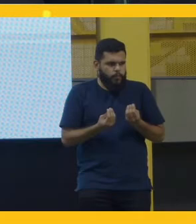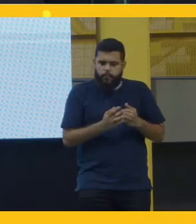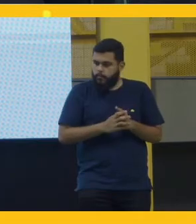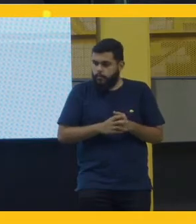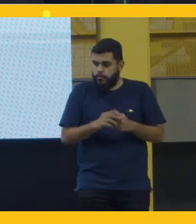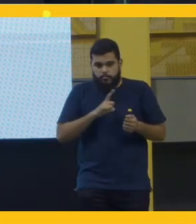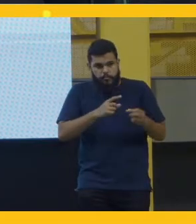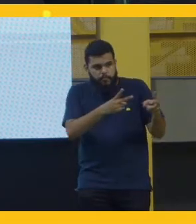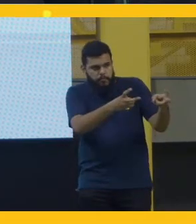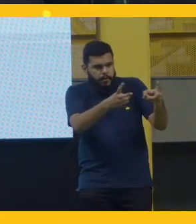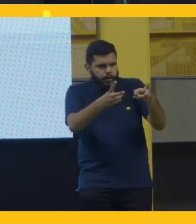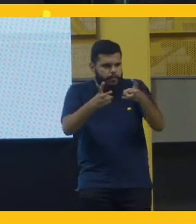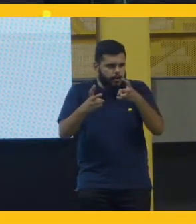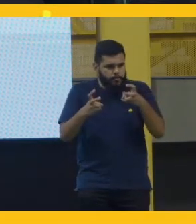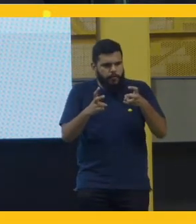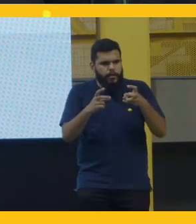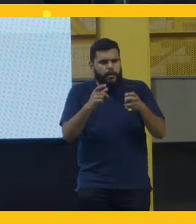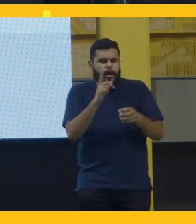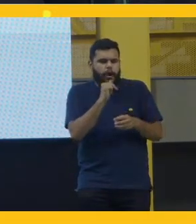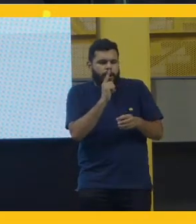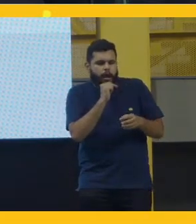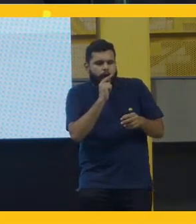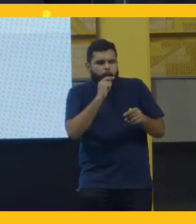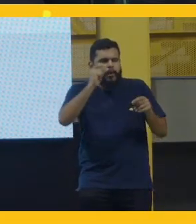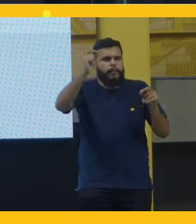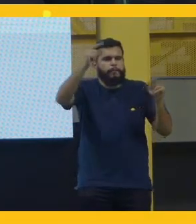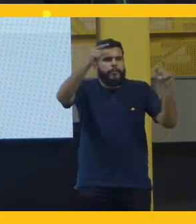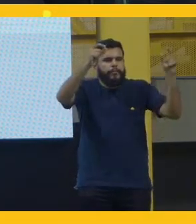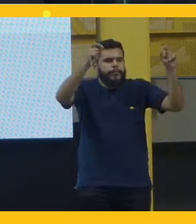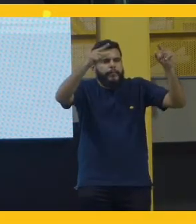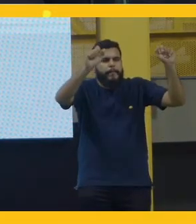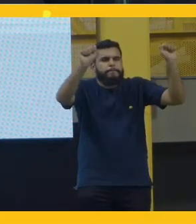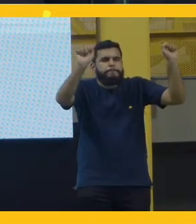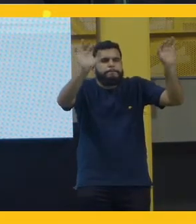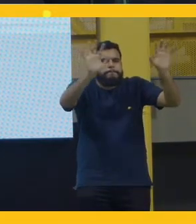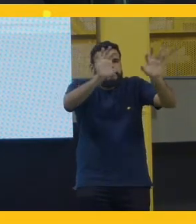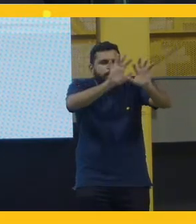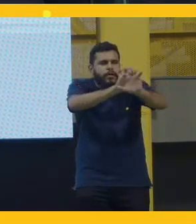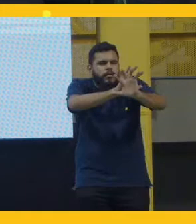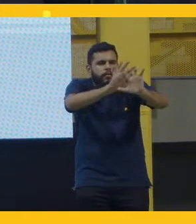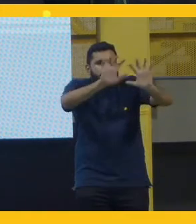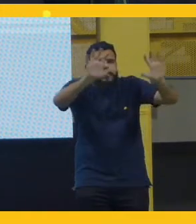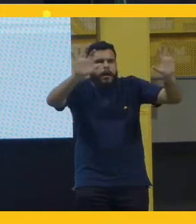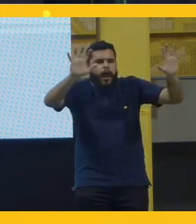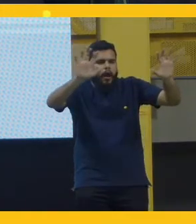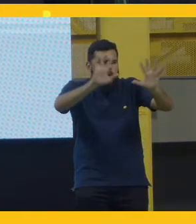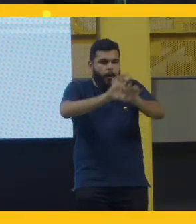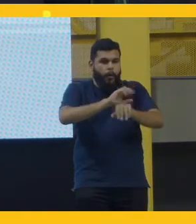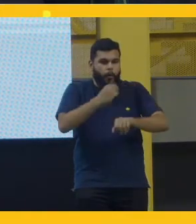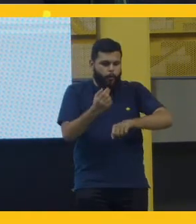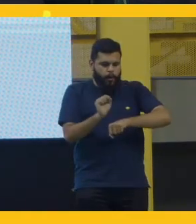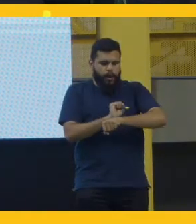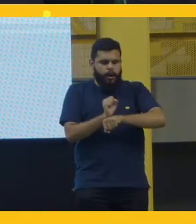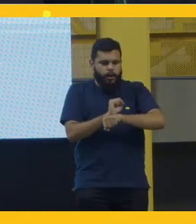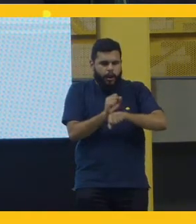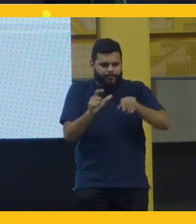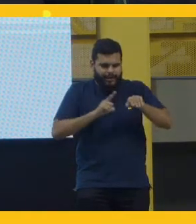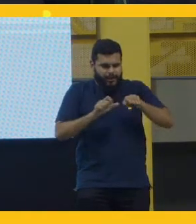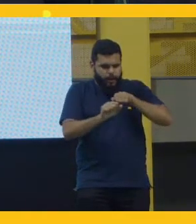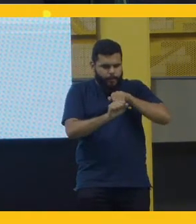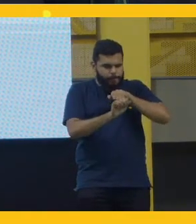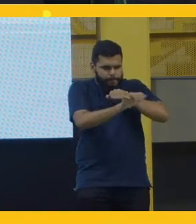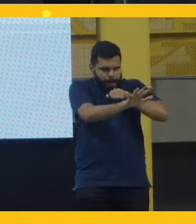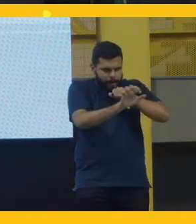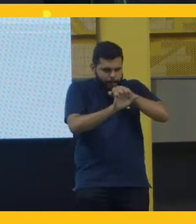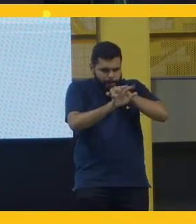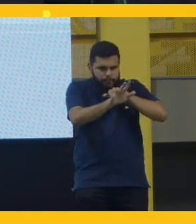Observar as gotículas que formam a neblina por meio do farol ou ainda observar o feixe